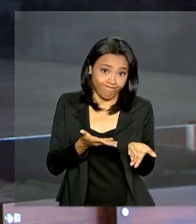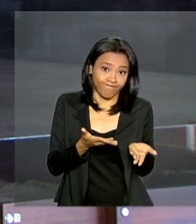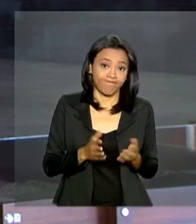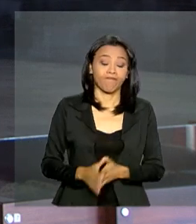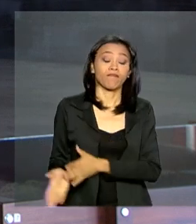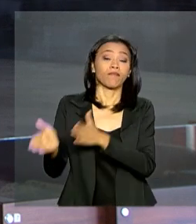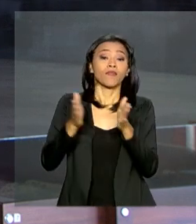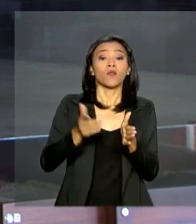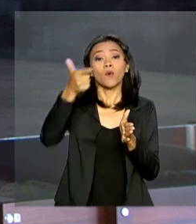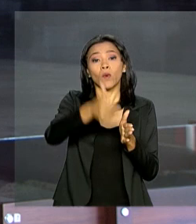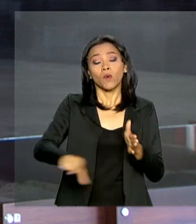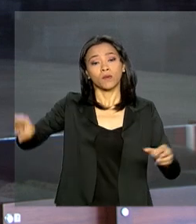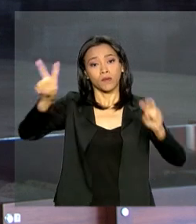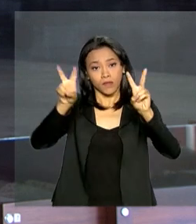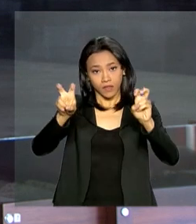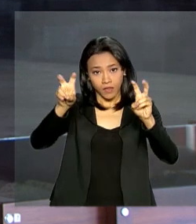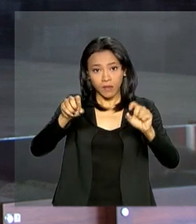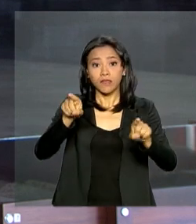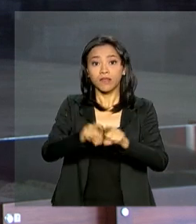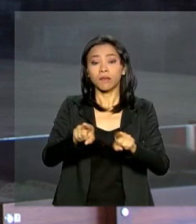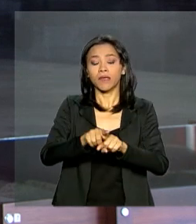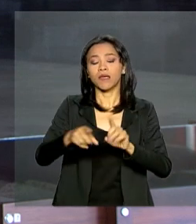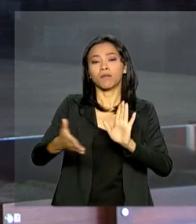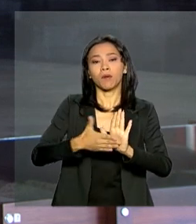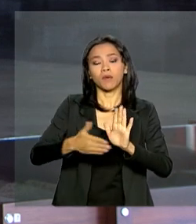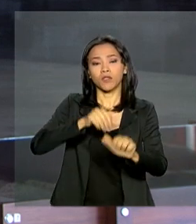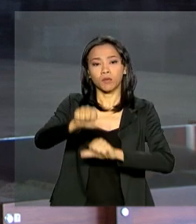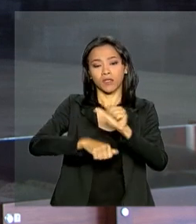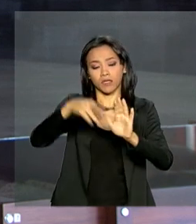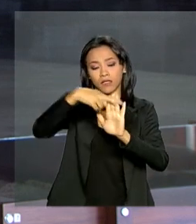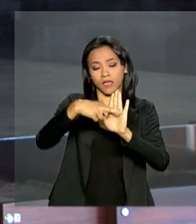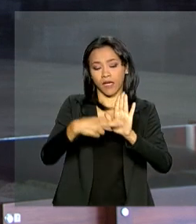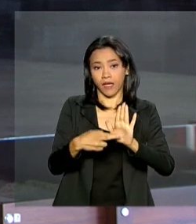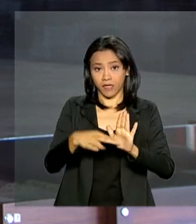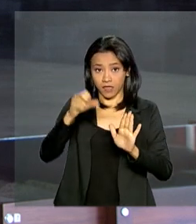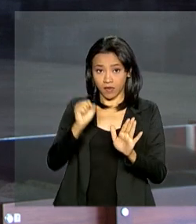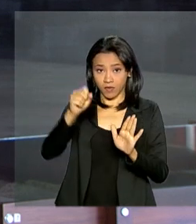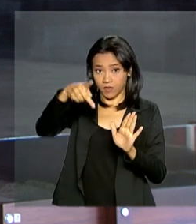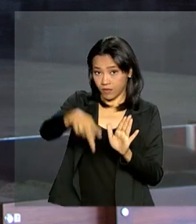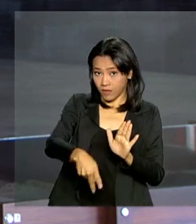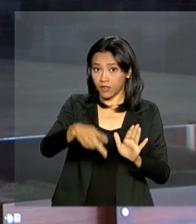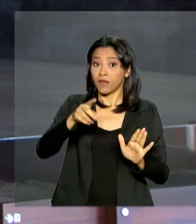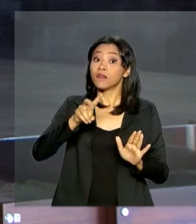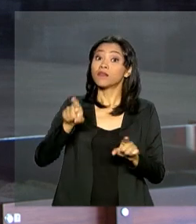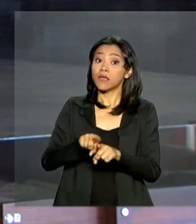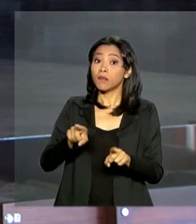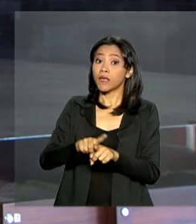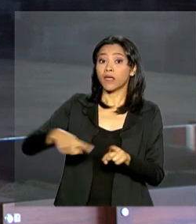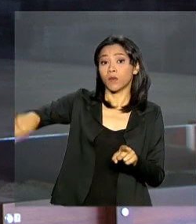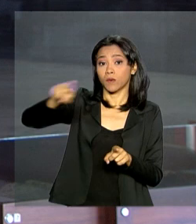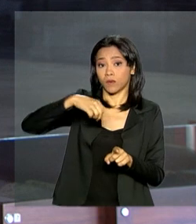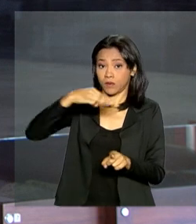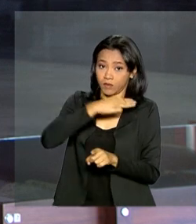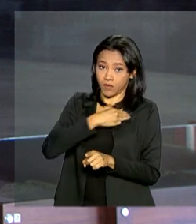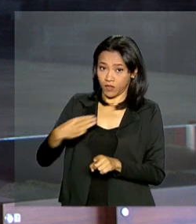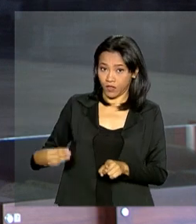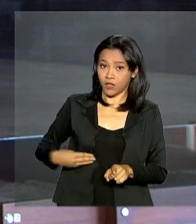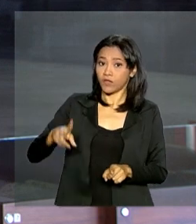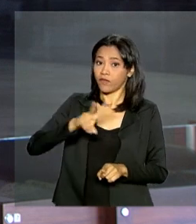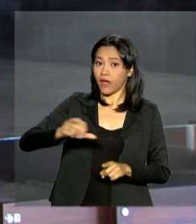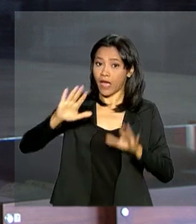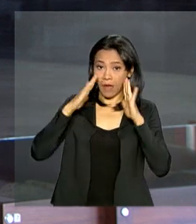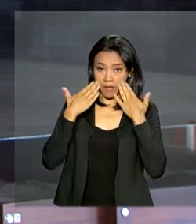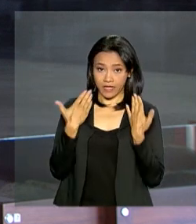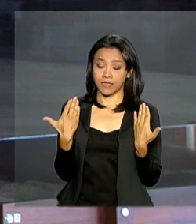avançar como a reforma da Previdência os ministros os ministros devem apresentar também ao presidente Jair bolsonaro